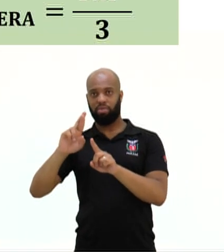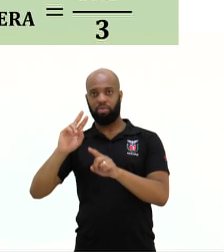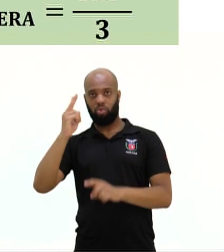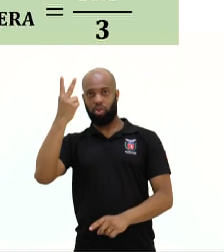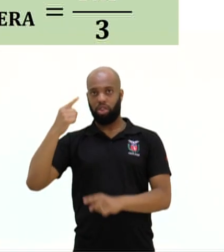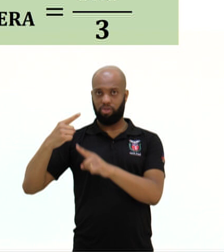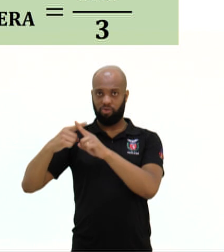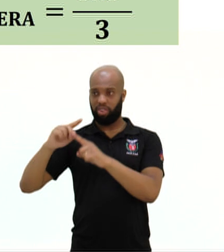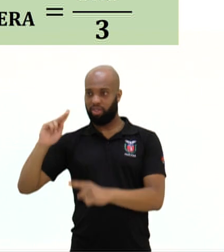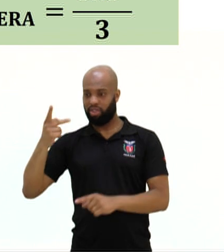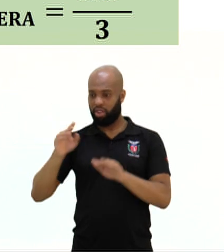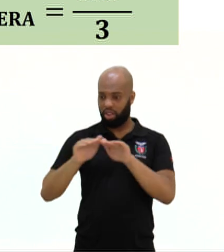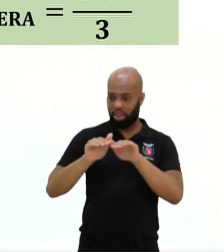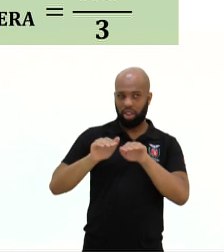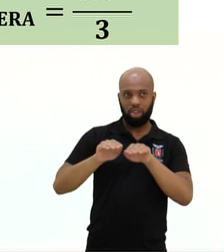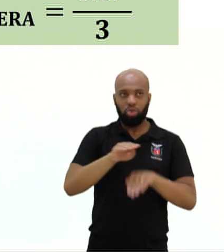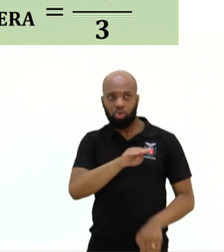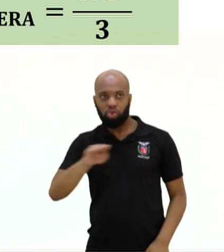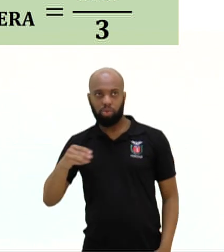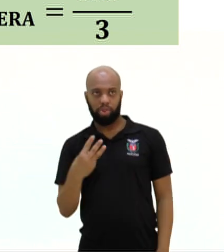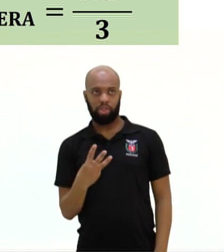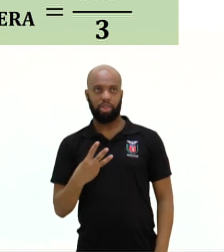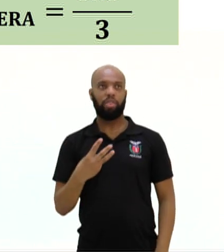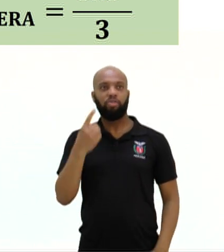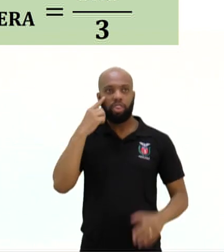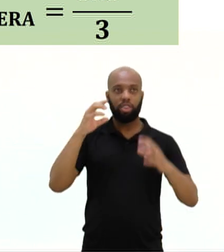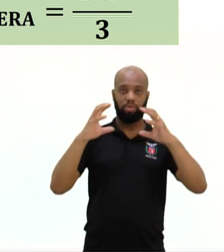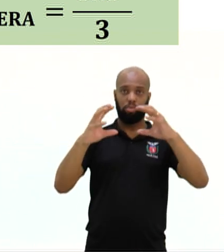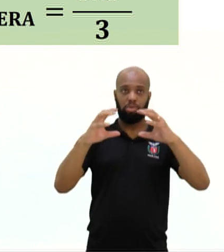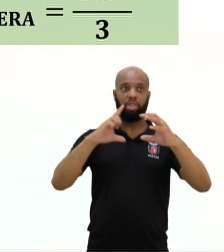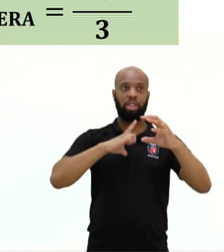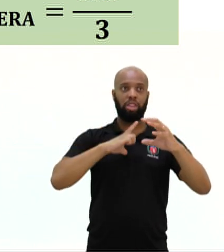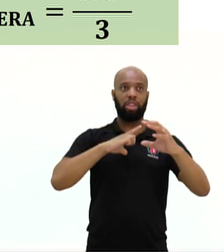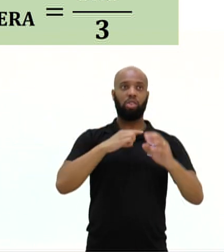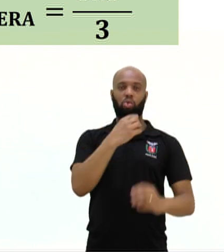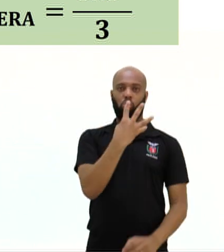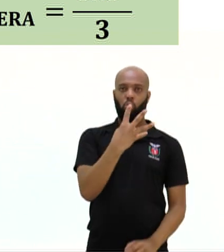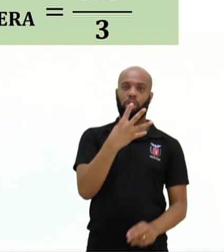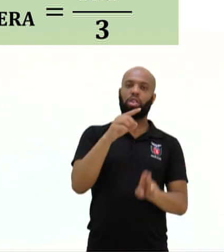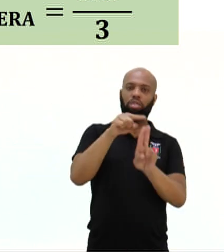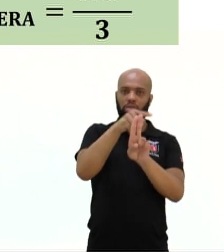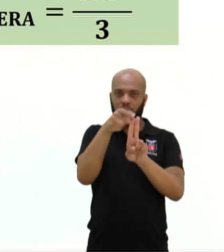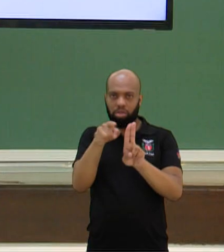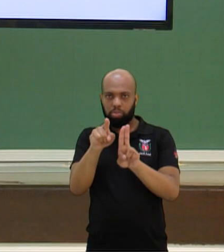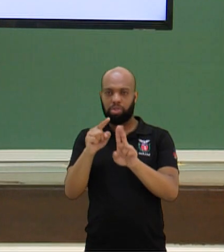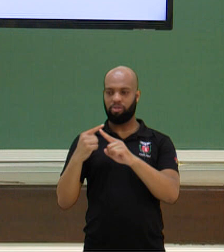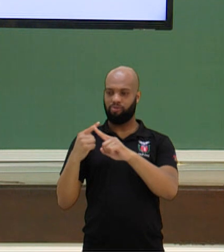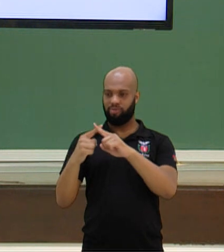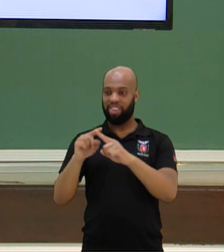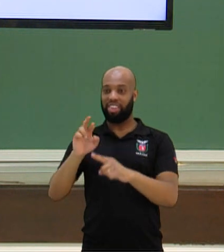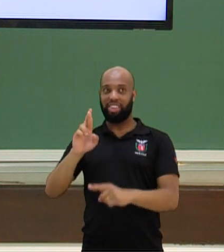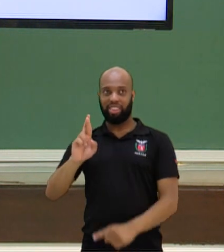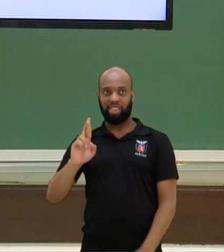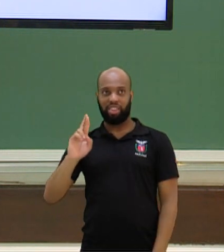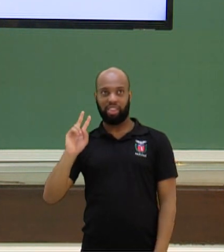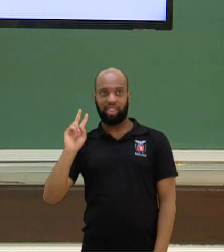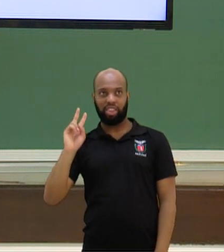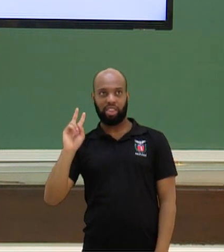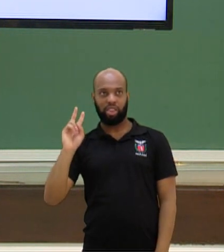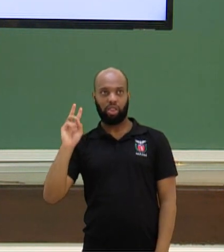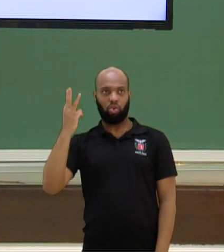tenho 4π vezes r ao cubo, certo? Divididos por 3. Então, essas fórmulas, elas vão meio que